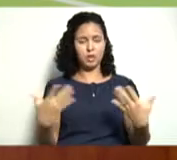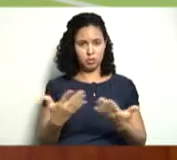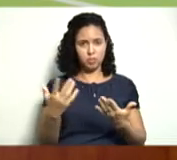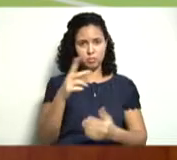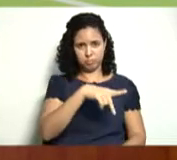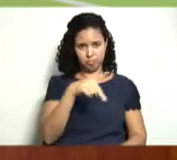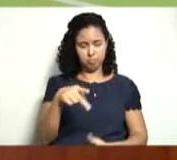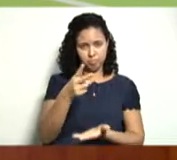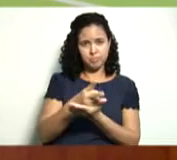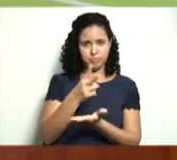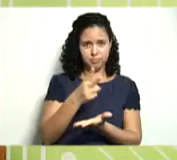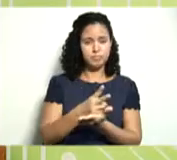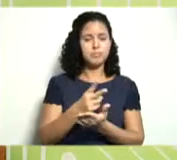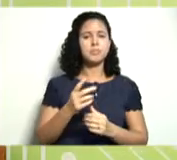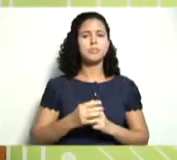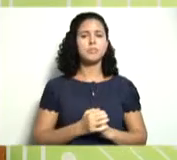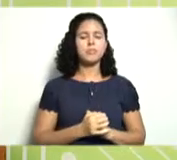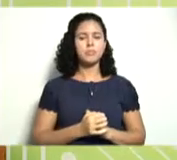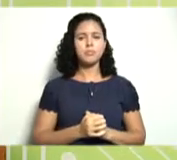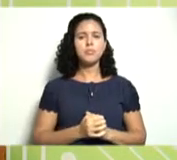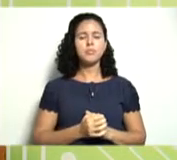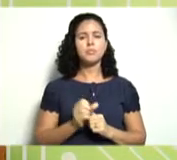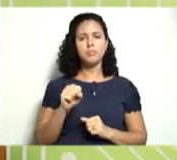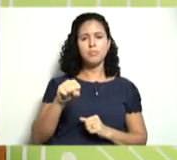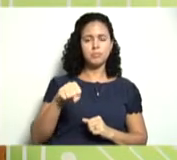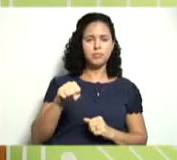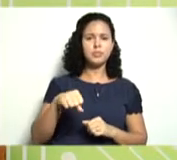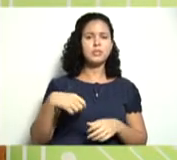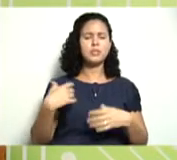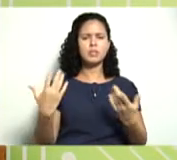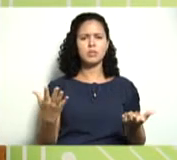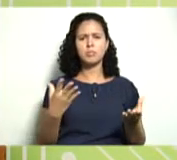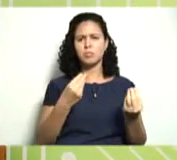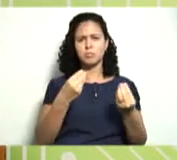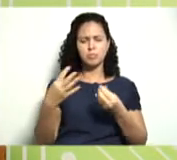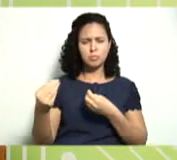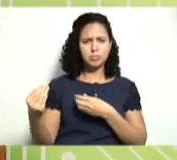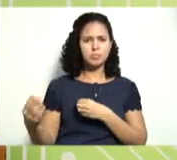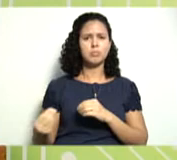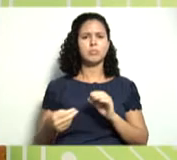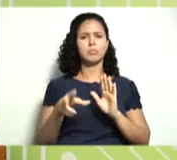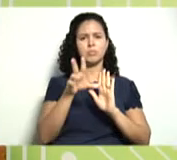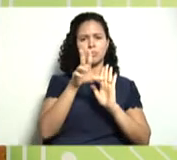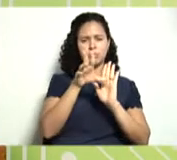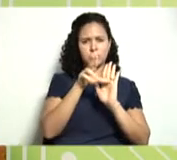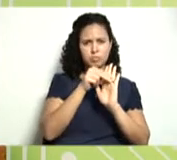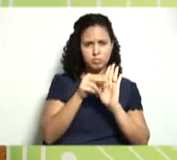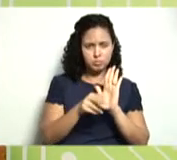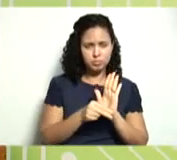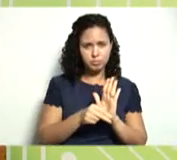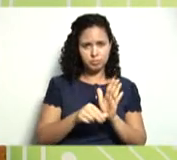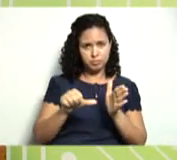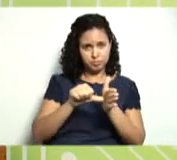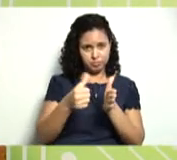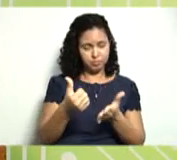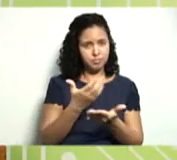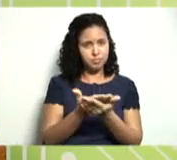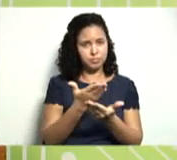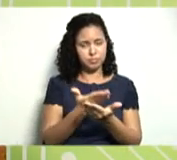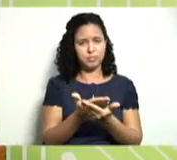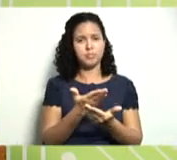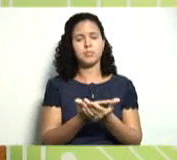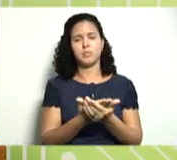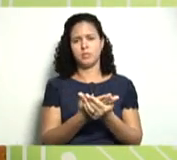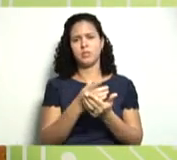continuidade à nossa é isso aí então foram muitos assuntos na primeira aula nós trabalhamos sobre é